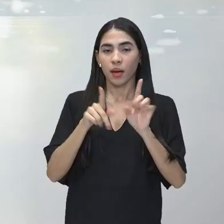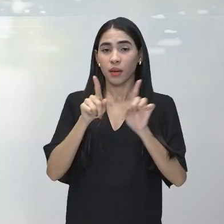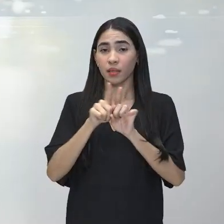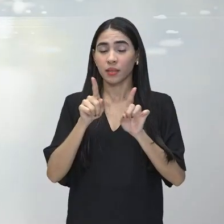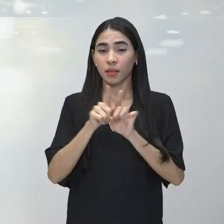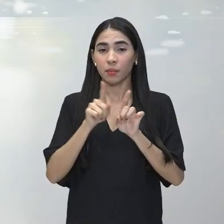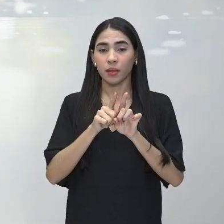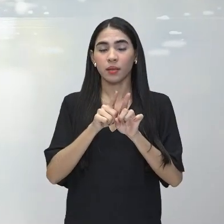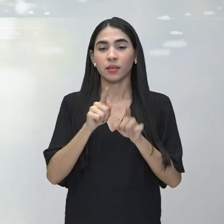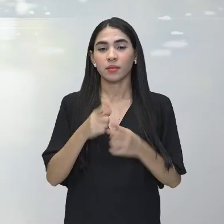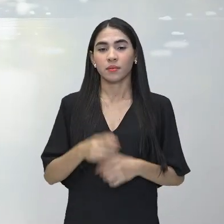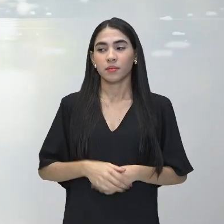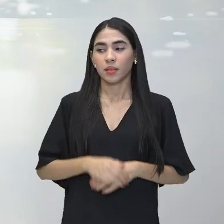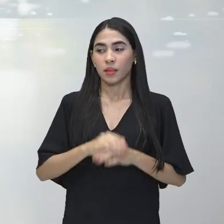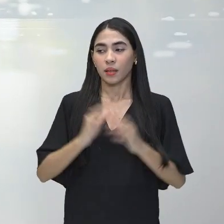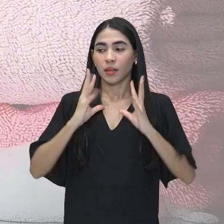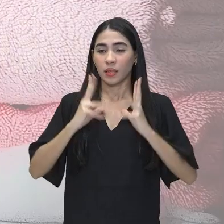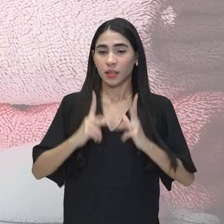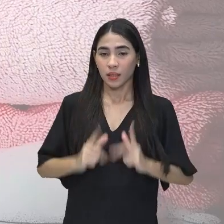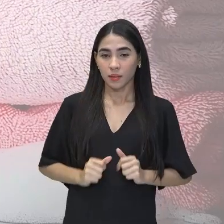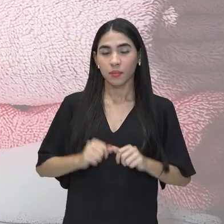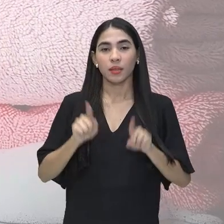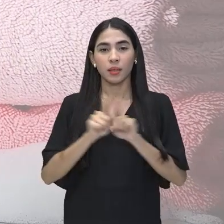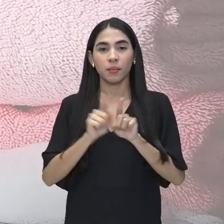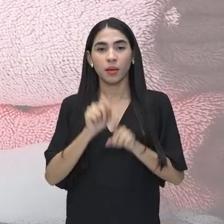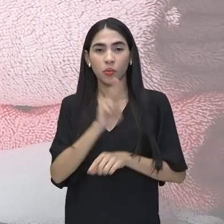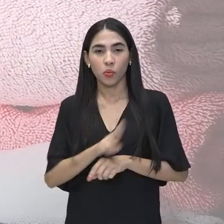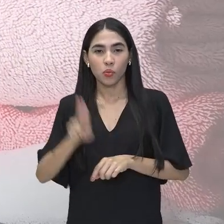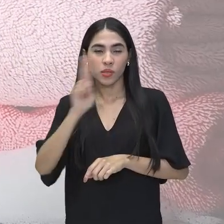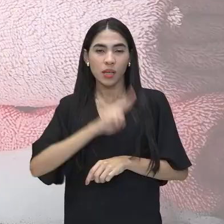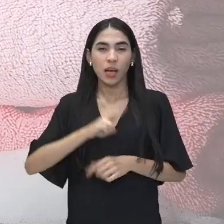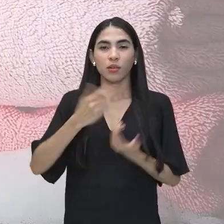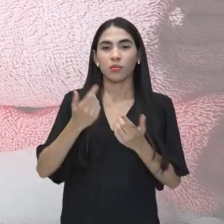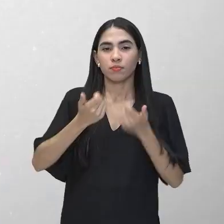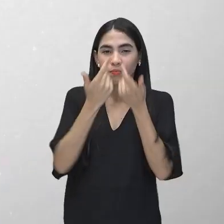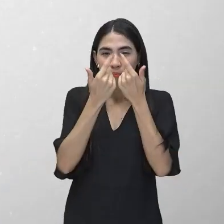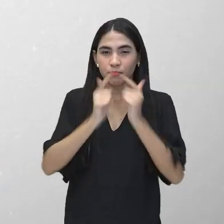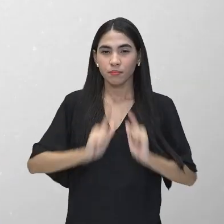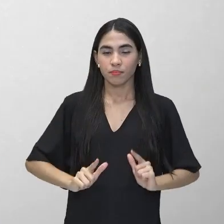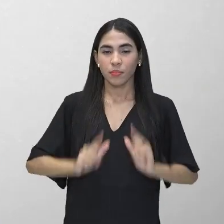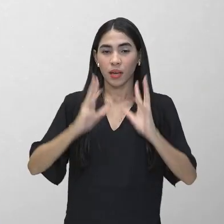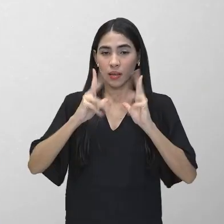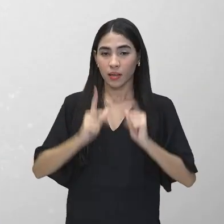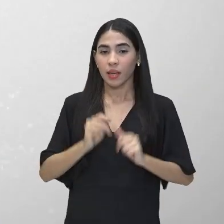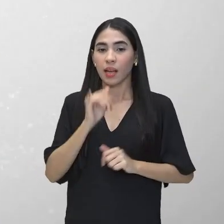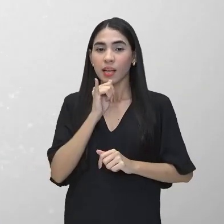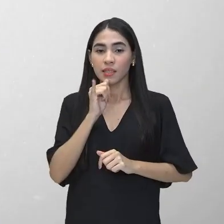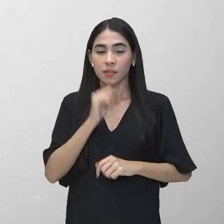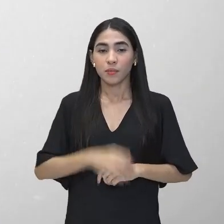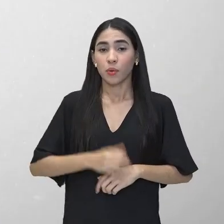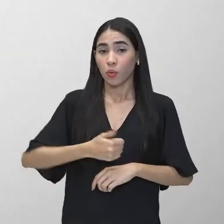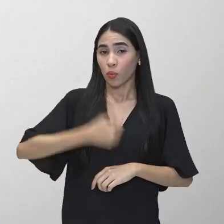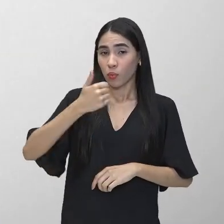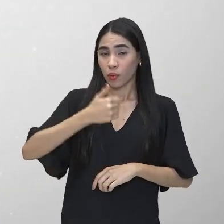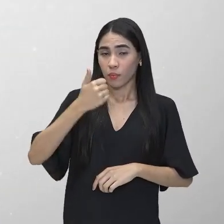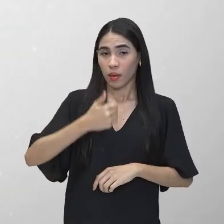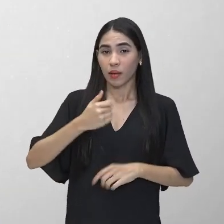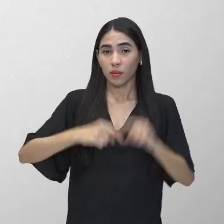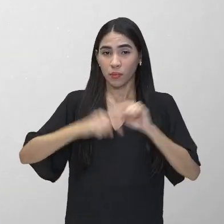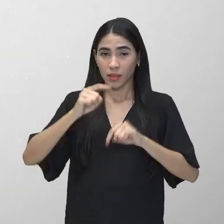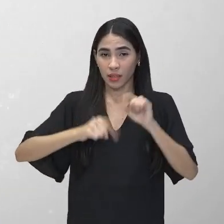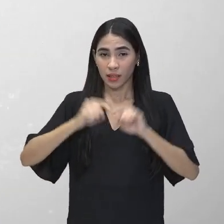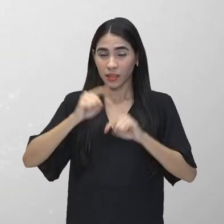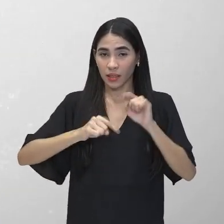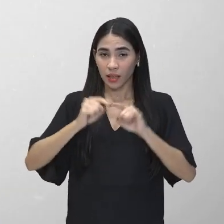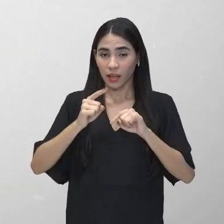fungicidas, sendo muitas vezes usados em produtos como desinfetantes. Por exemplo, o primeiro antisséptico